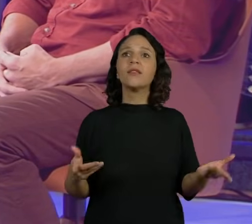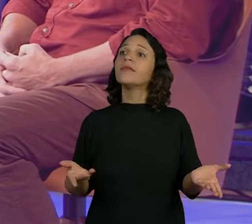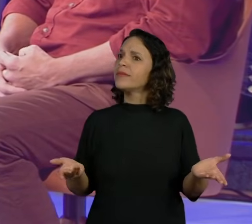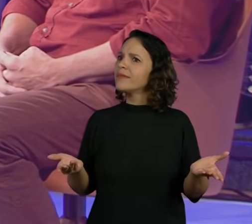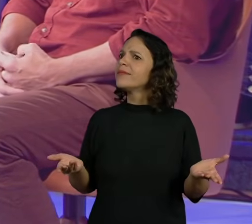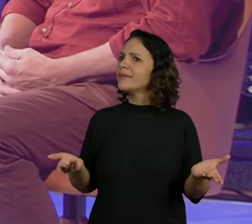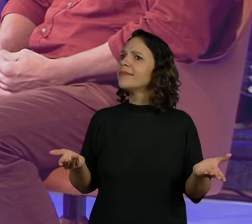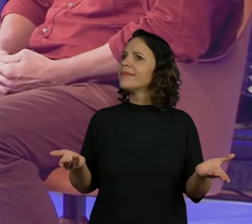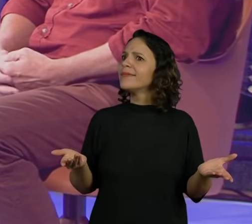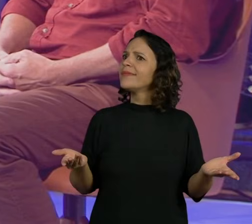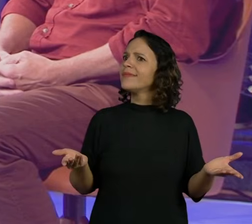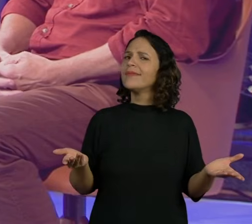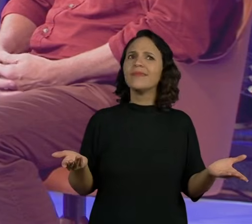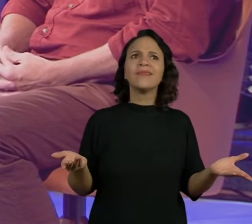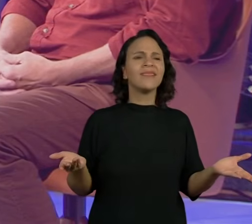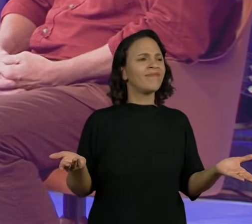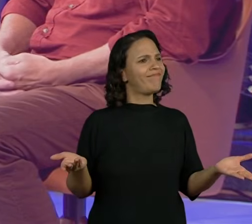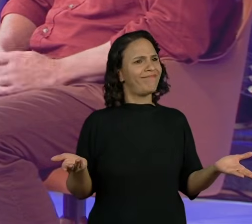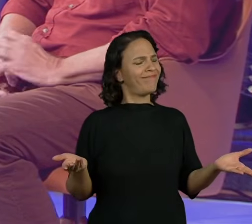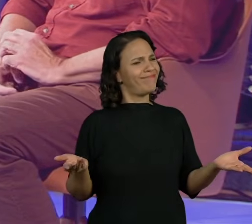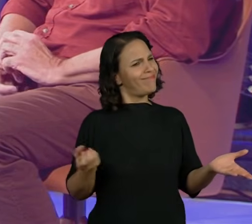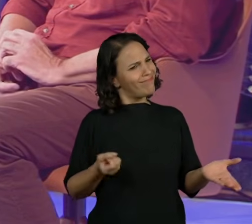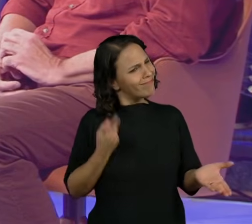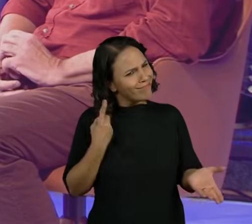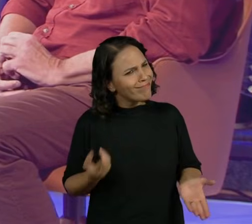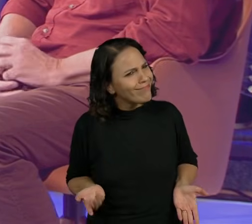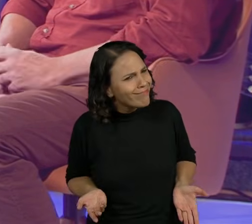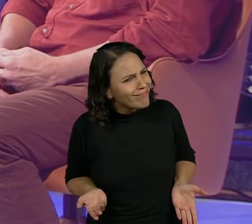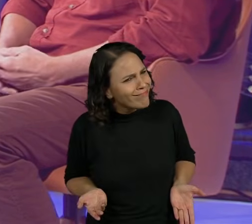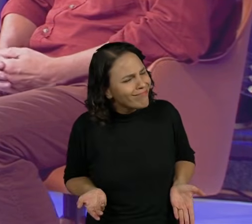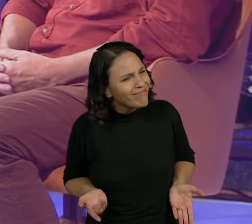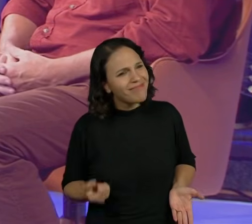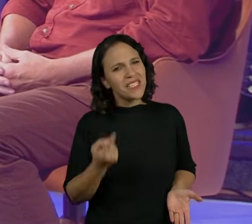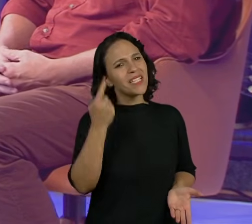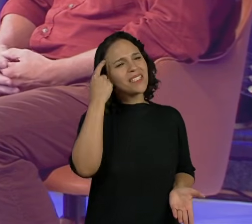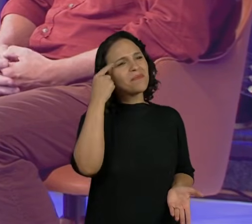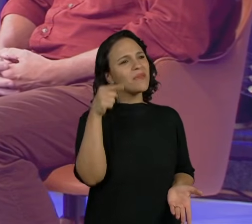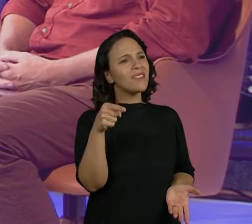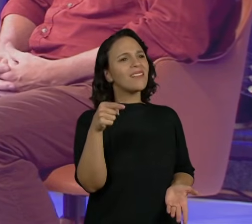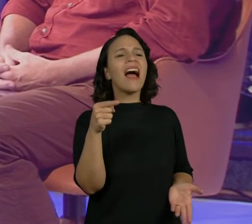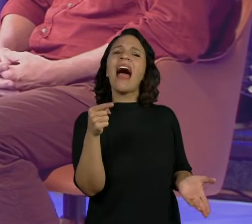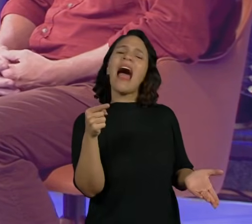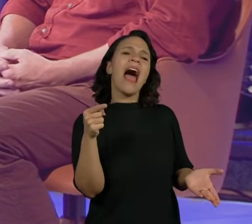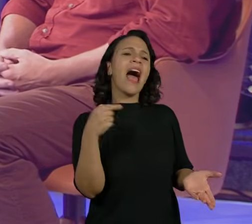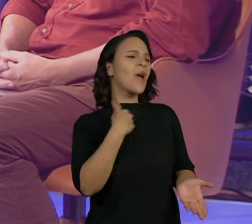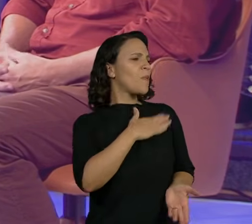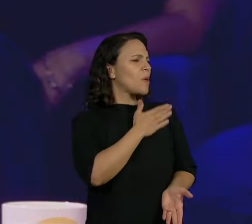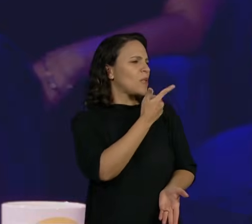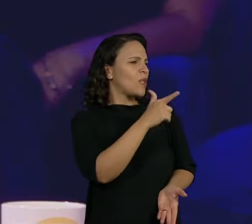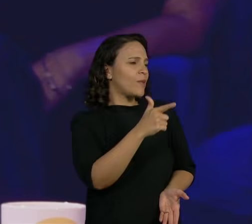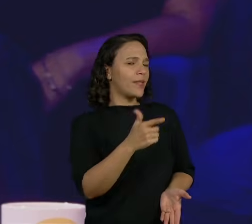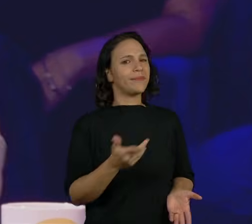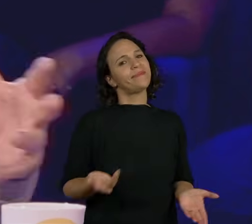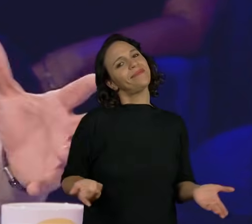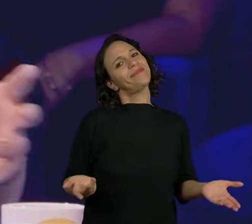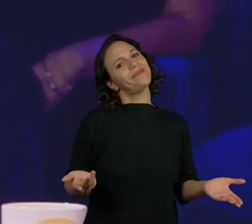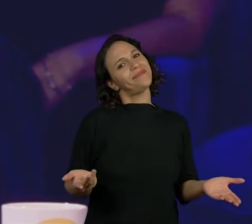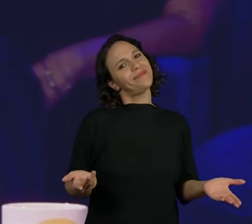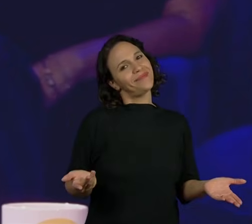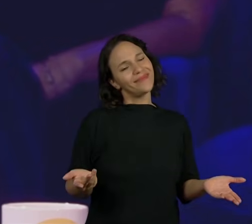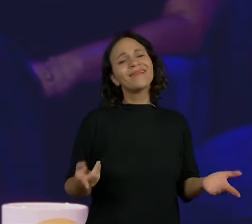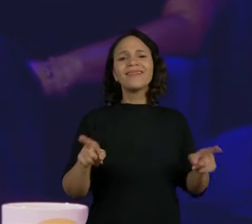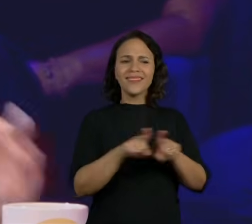fosse... E é tão estranho isso, e a gente dizer que a gente não é preconceituoso. E você vê, né, em